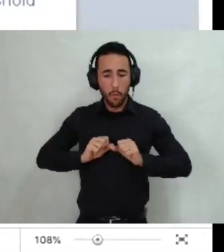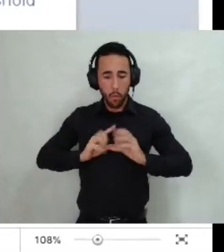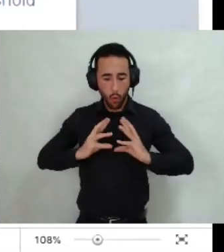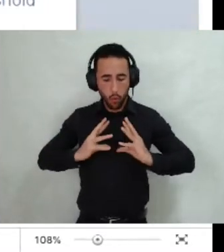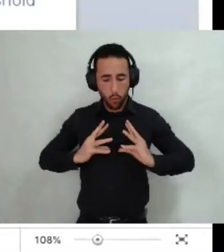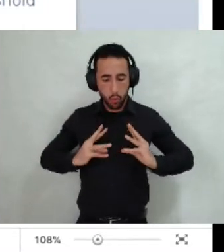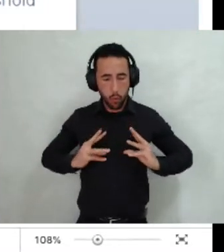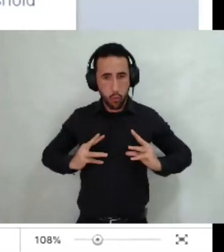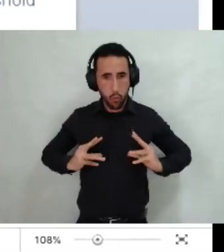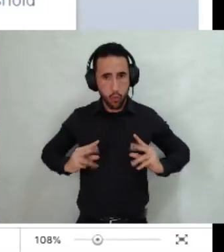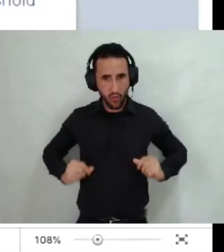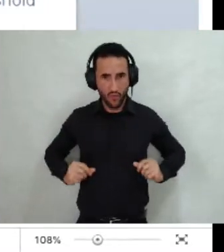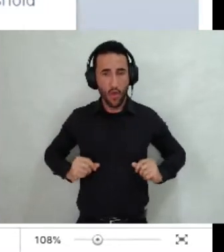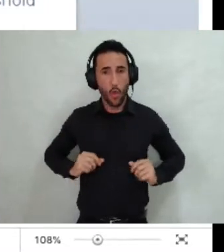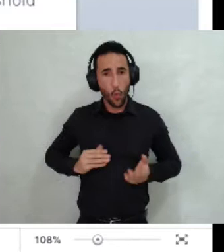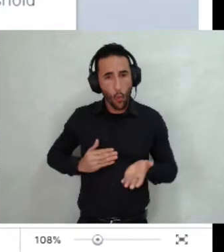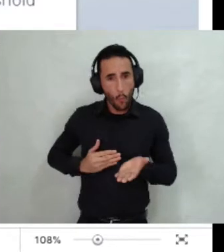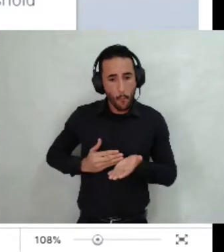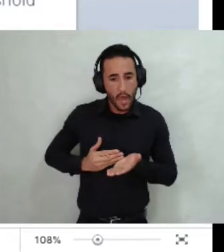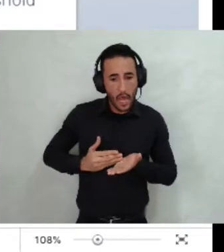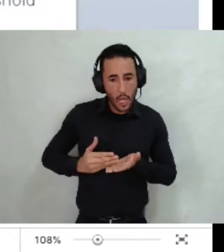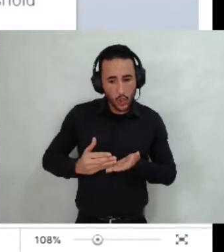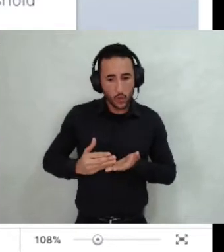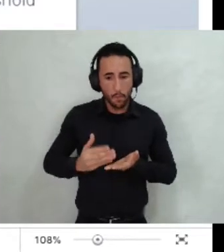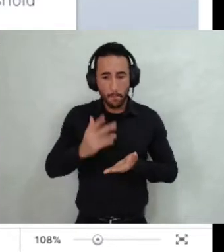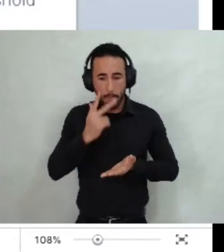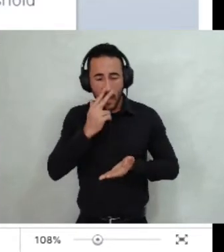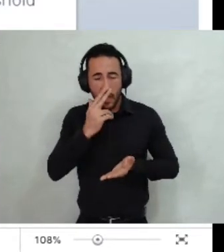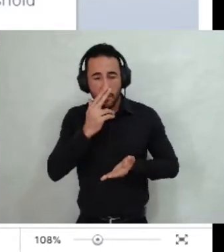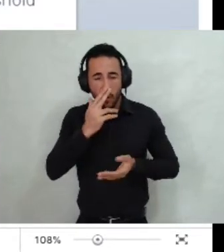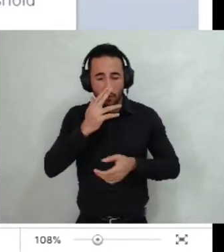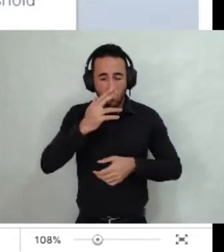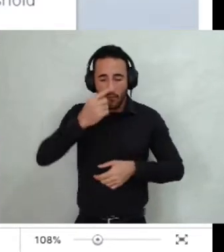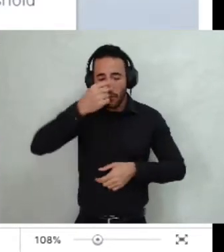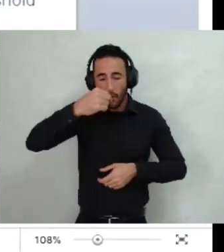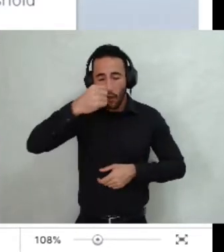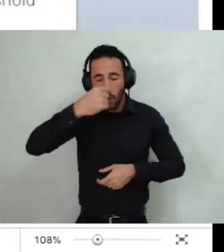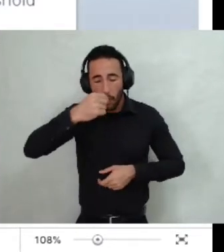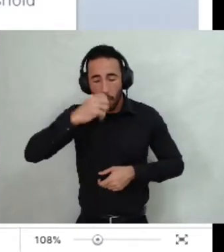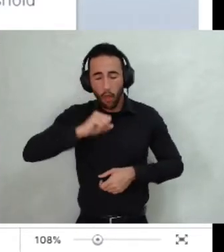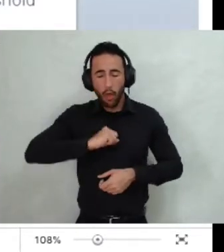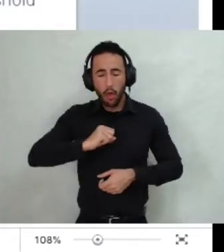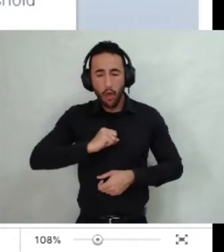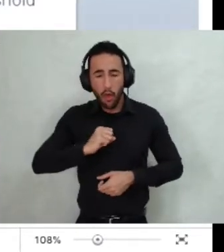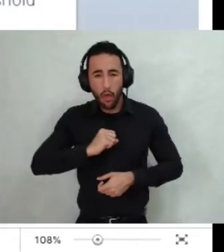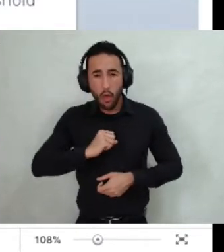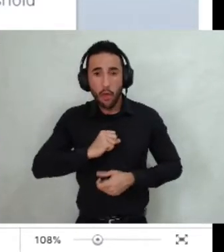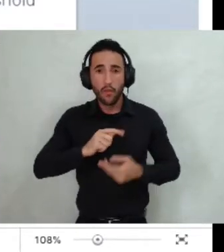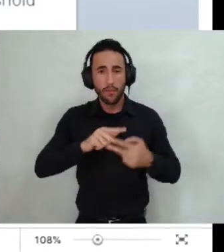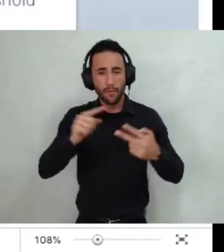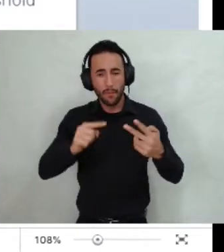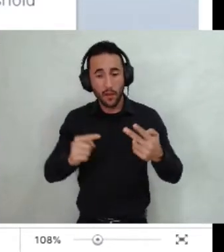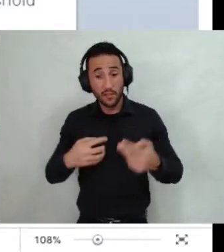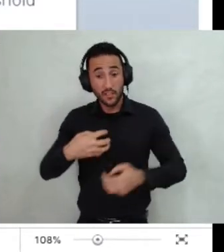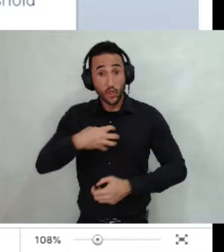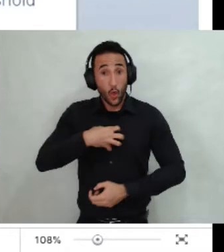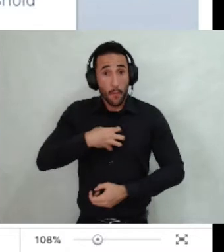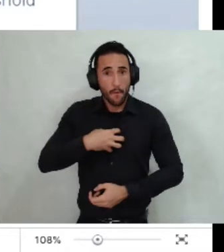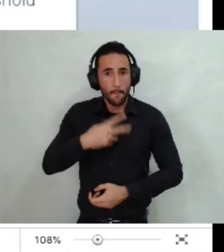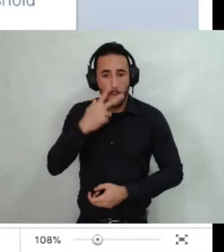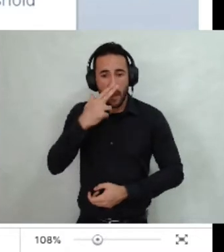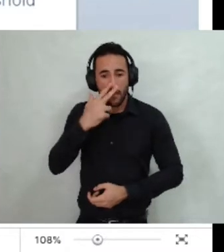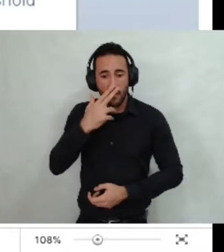início, antes mesmo do início dos sintomas, a gente já começa a notar uma elevação da carga